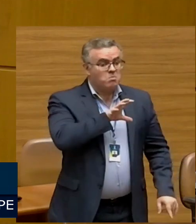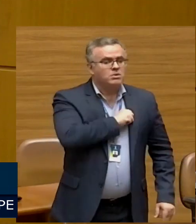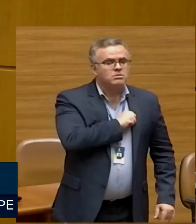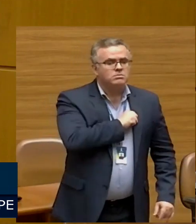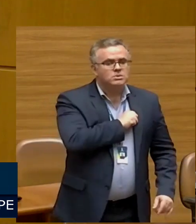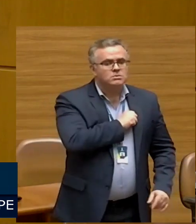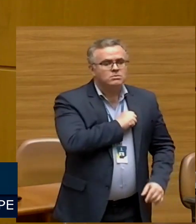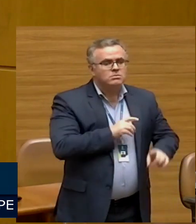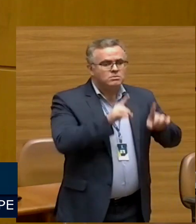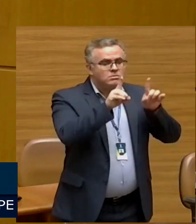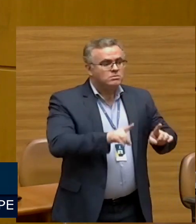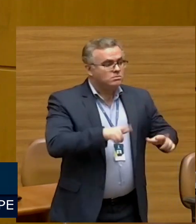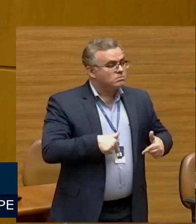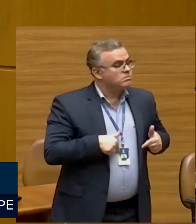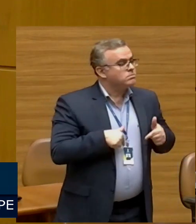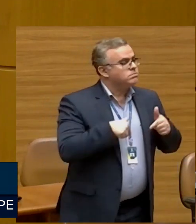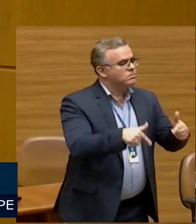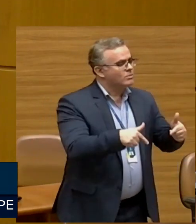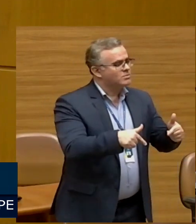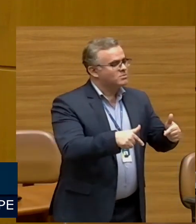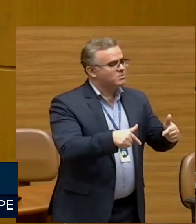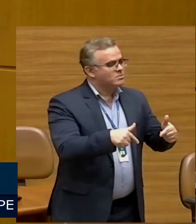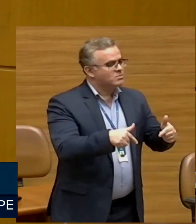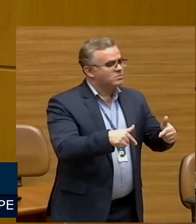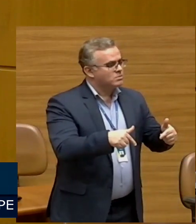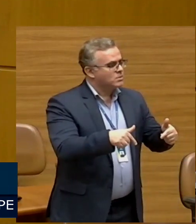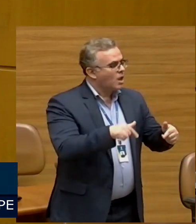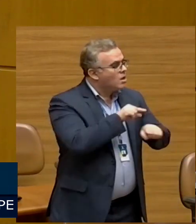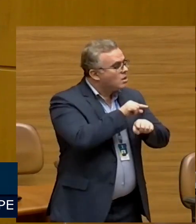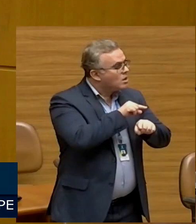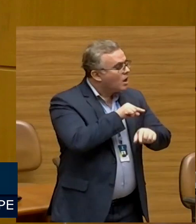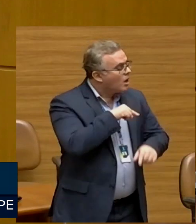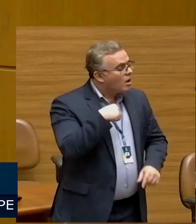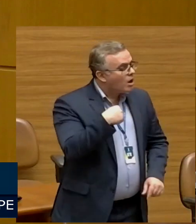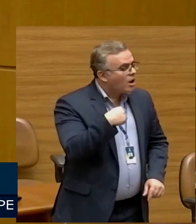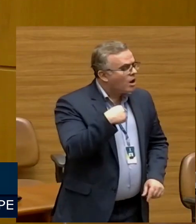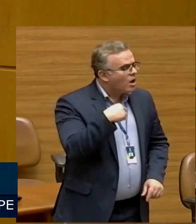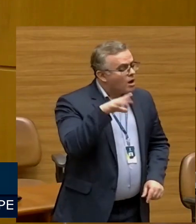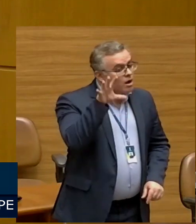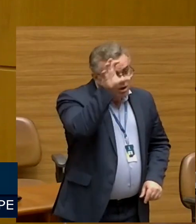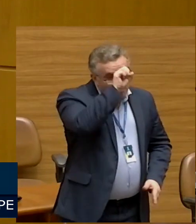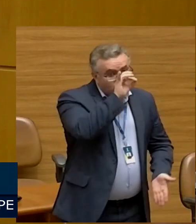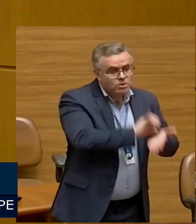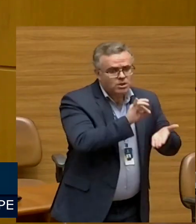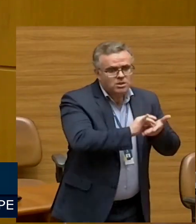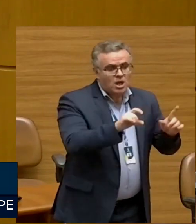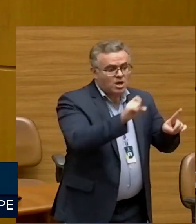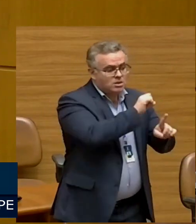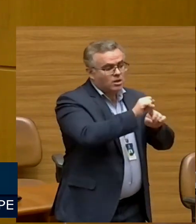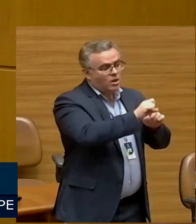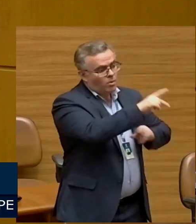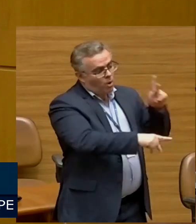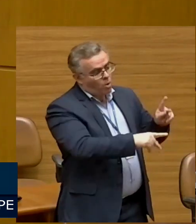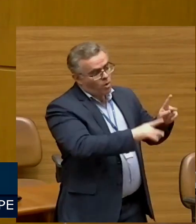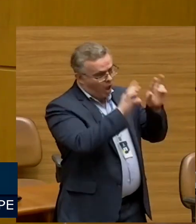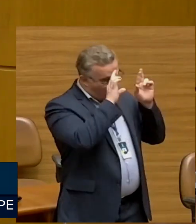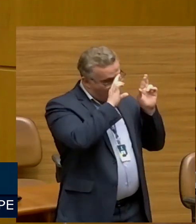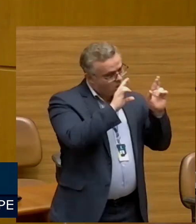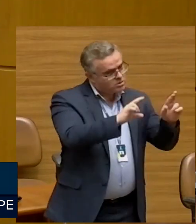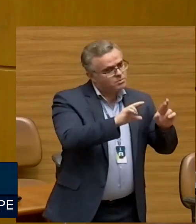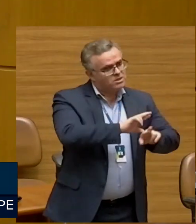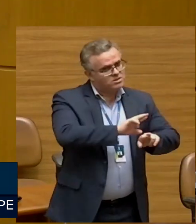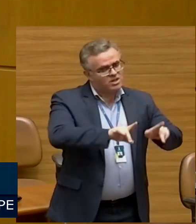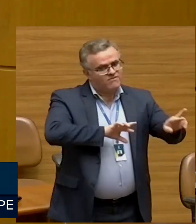A gente precisa entender que existem sociedades que respeitam as diferenças,